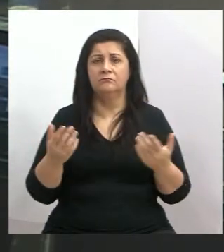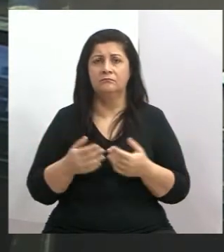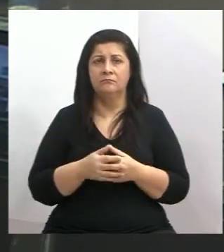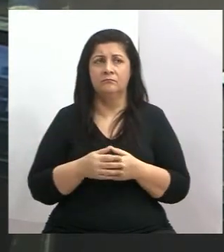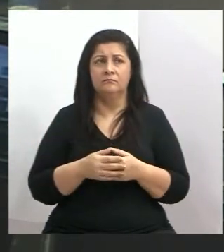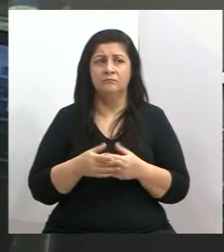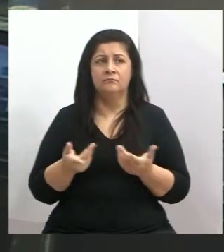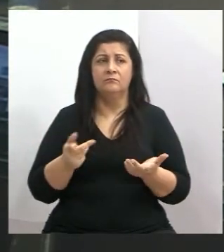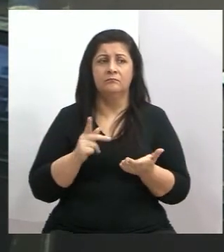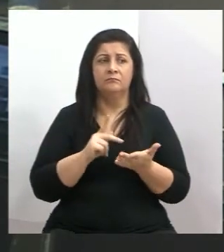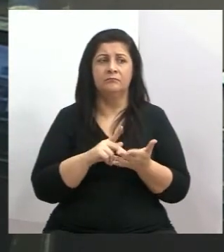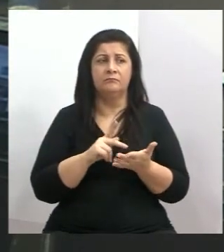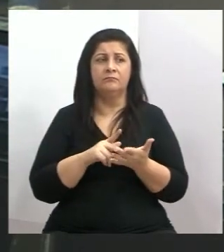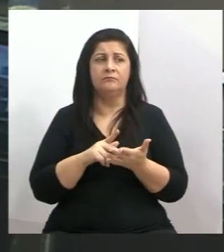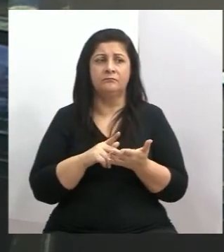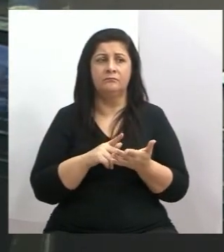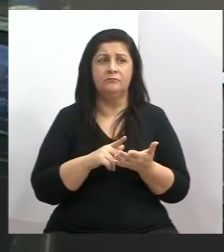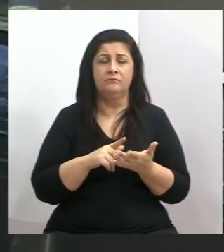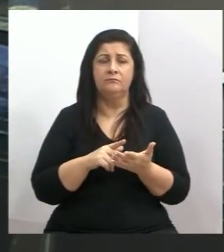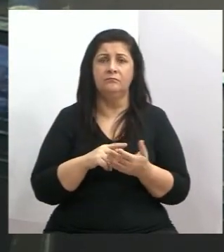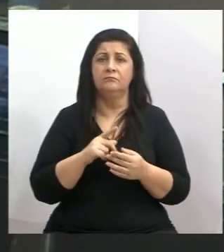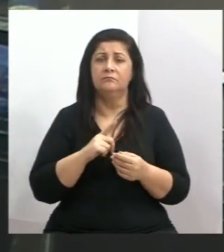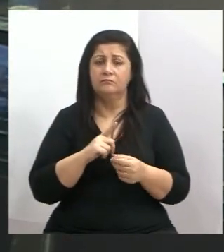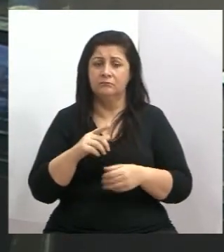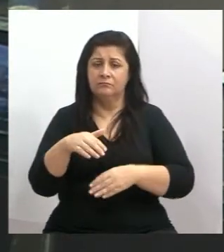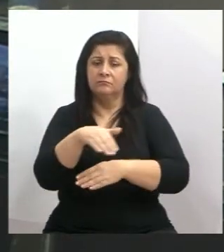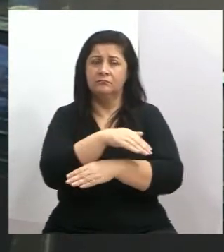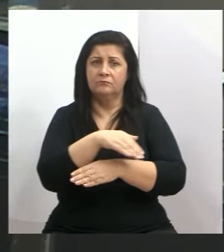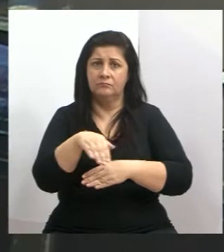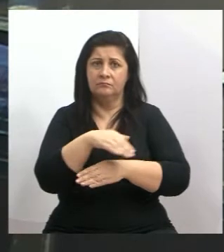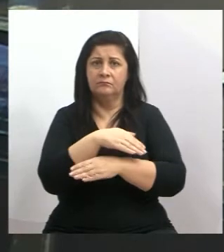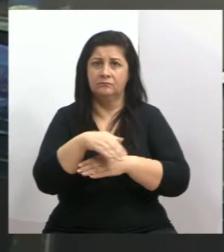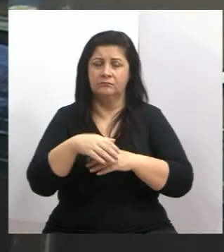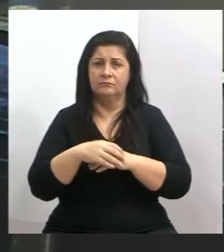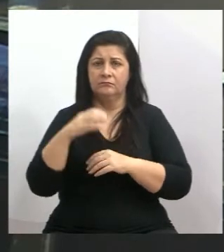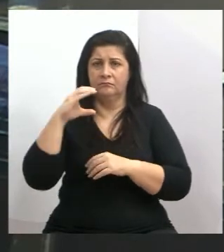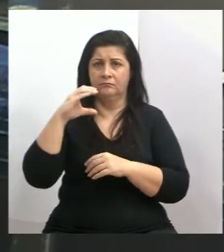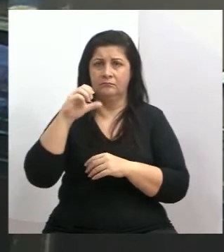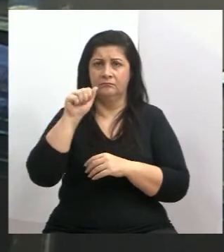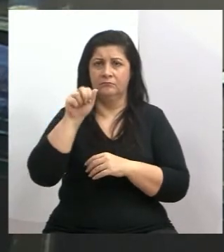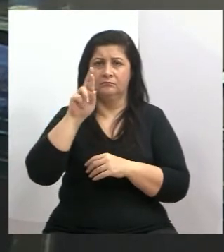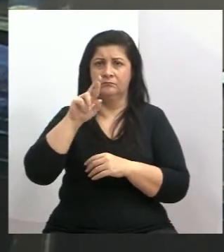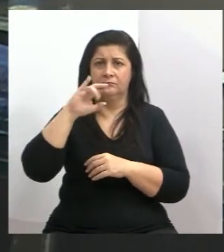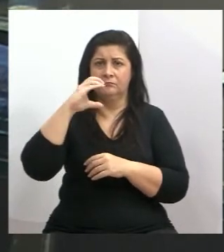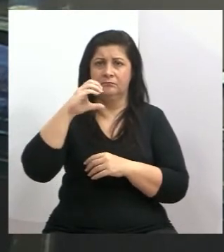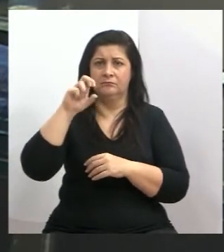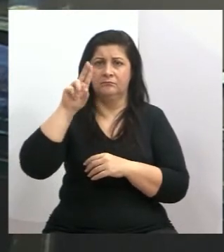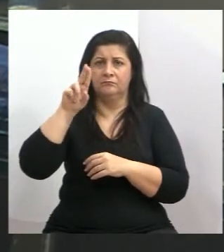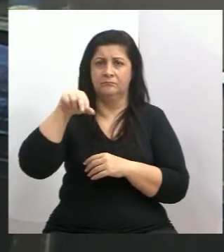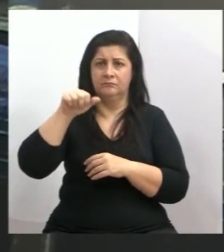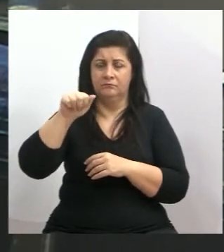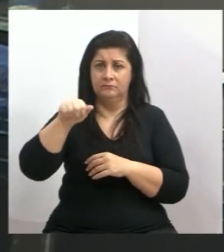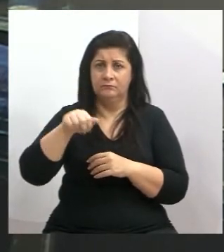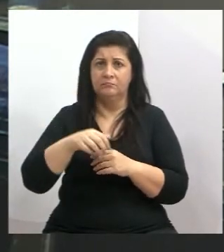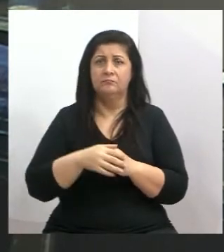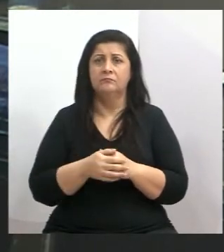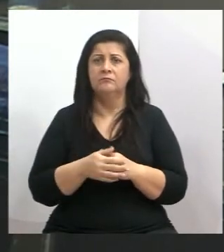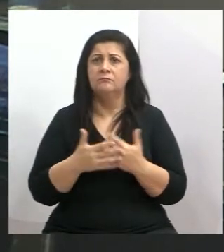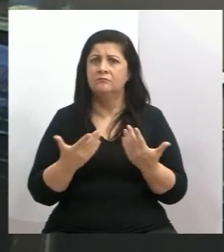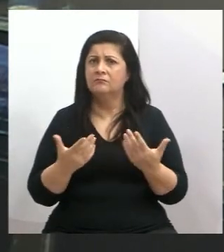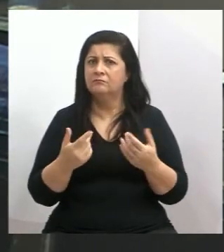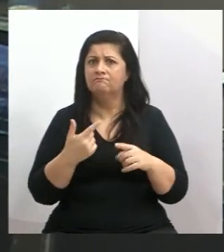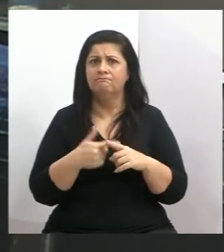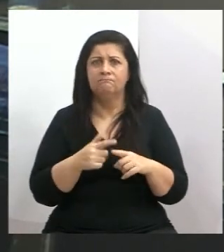se de fato há algumas ruas até mesmo essa a Cari Puna que está também numa situação delicada